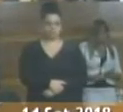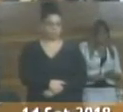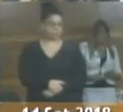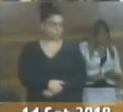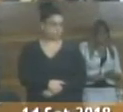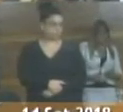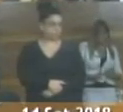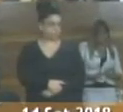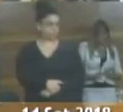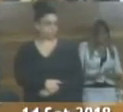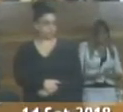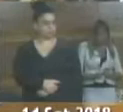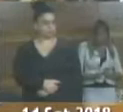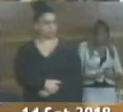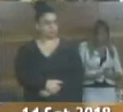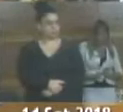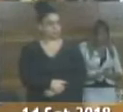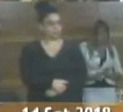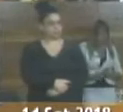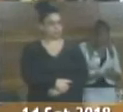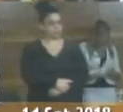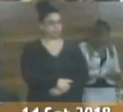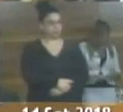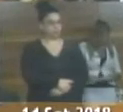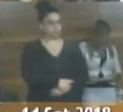quiser fazer uso da palavra também.